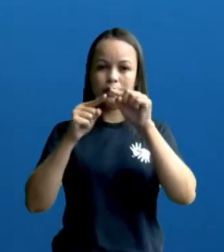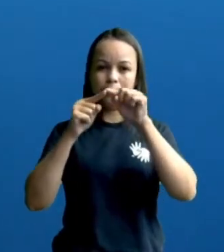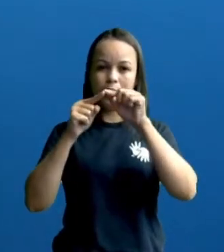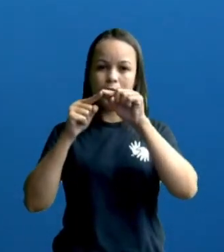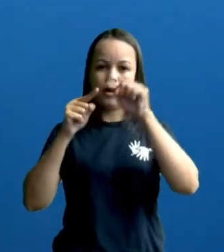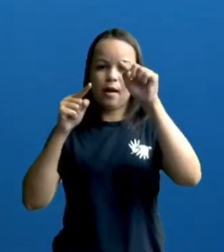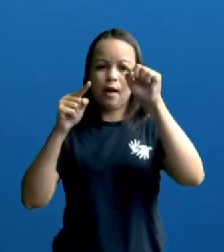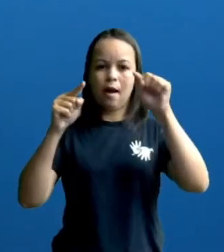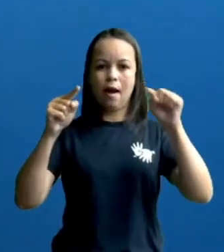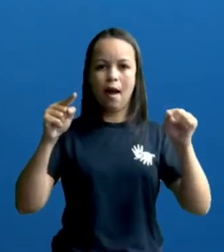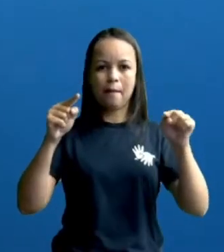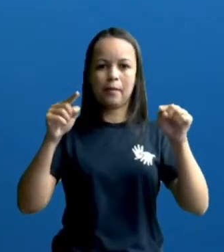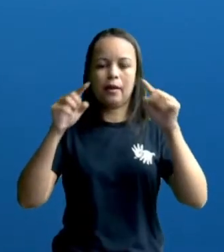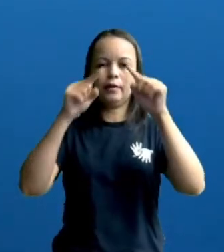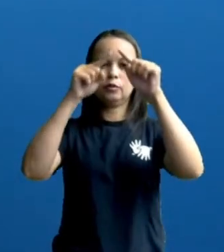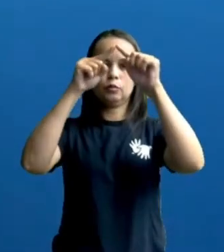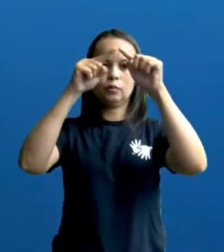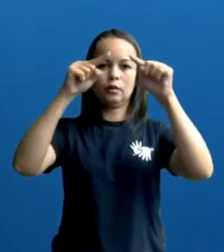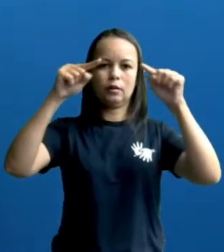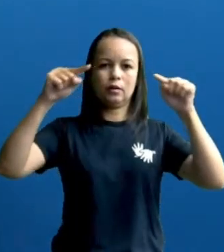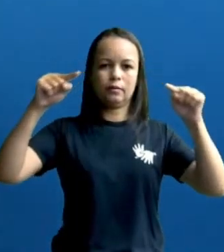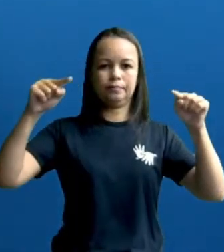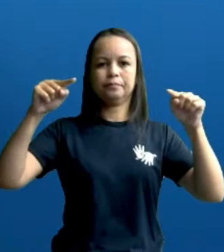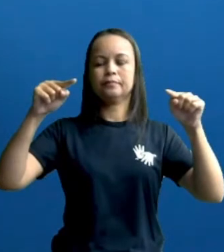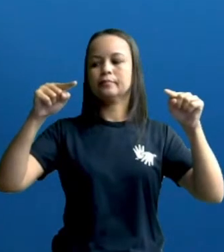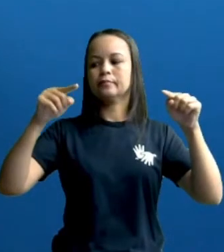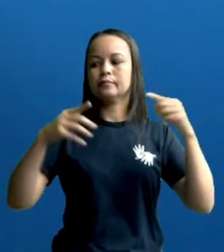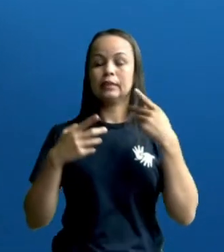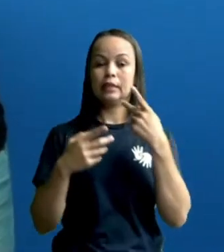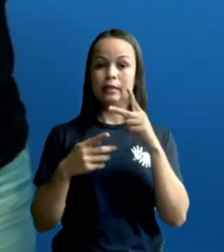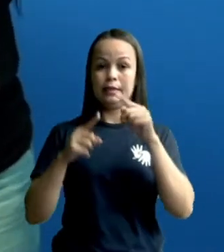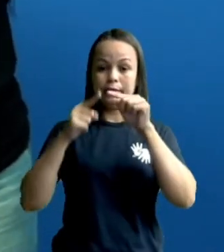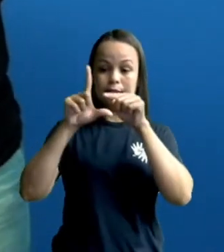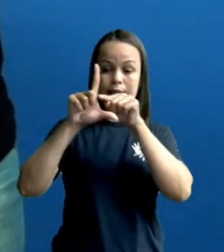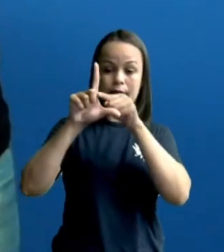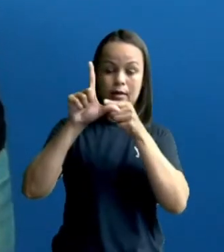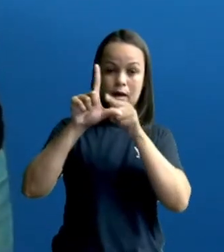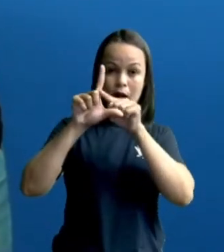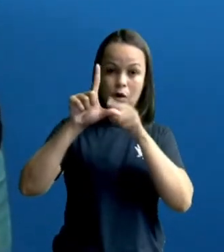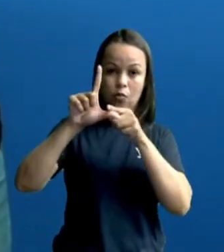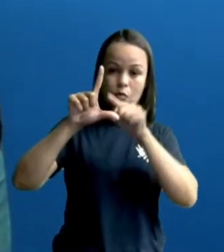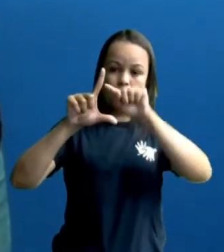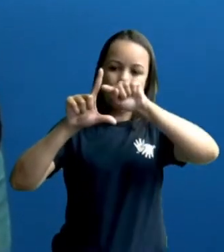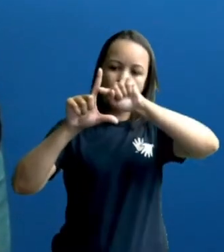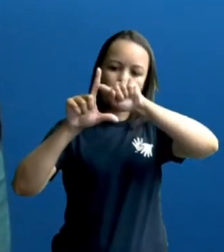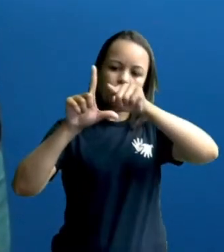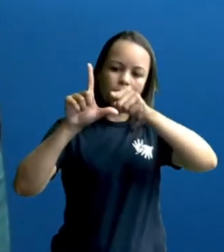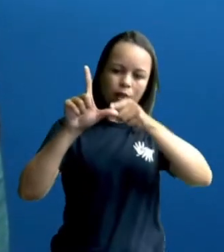aberto. Olha o ângulo aqui, ó. Esse ângulo, ele é bem